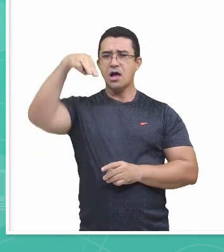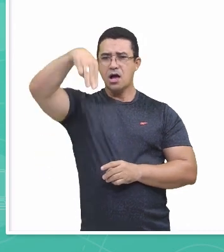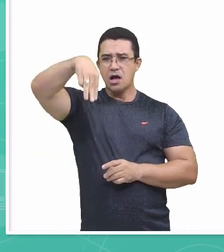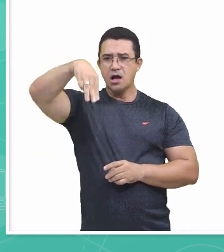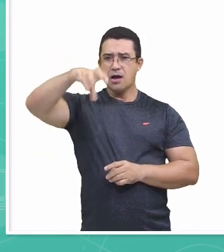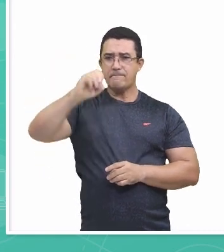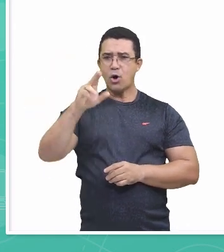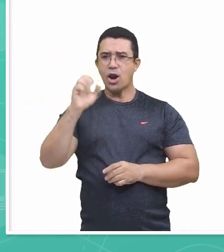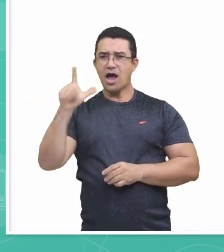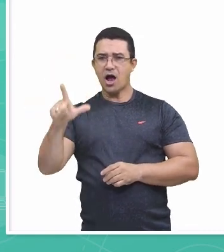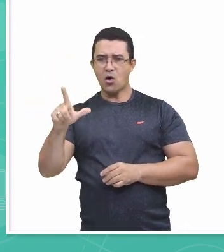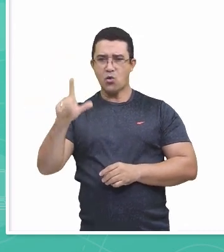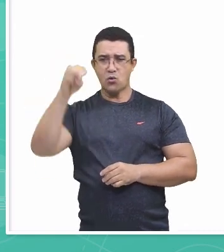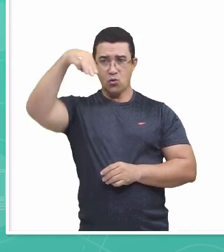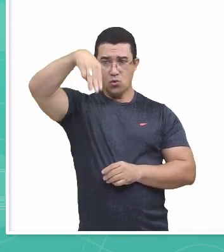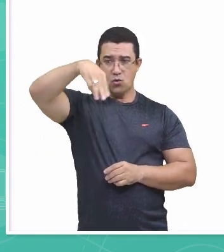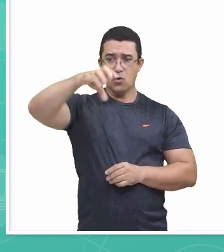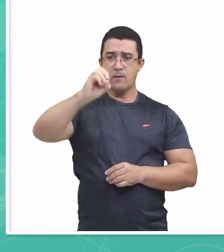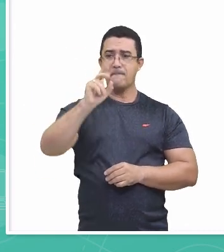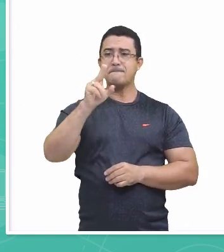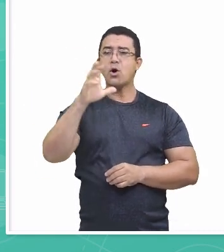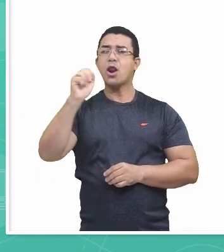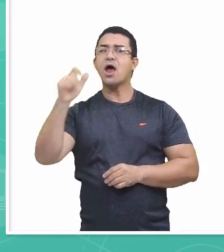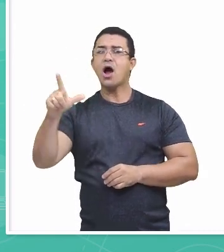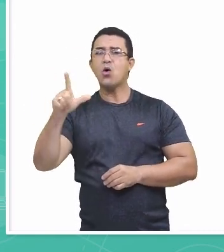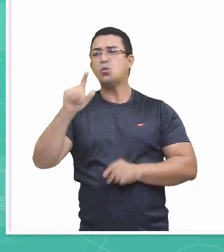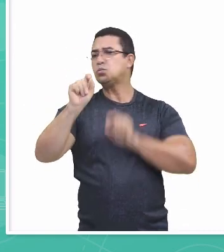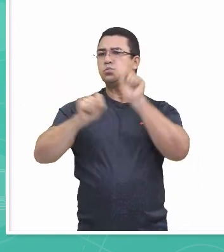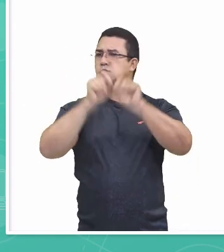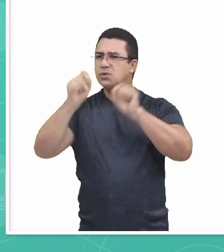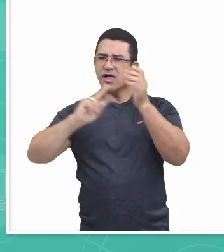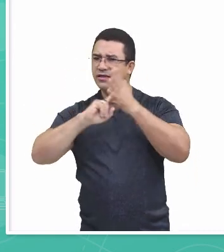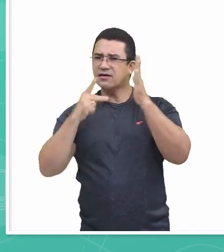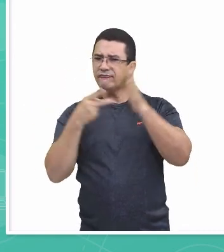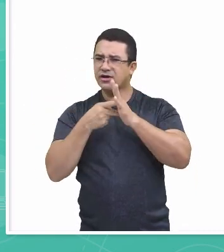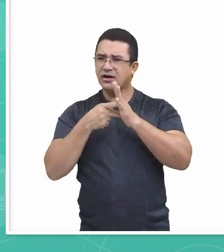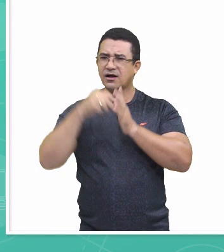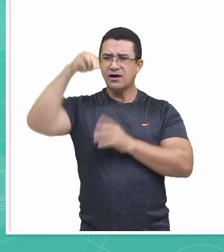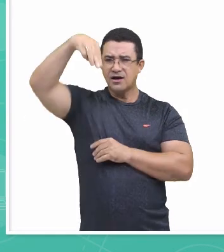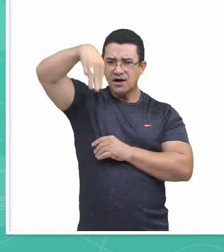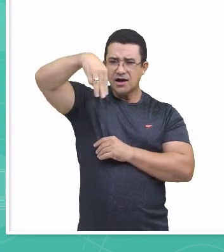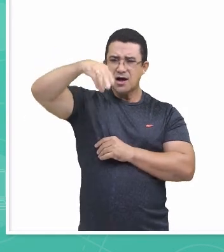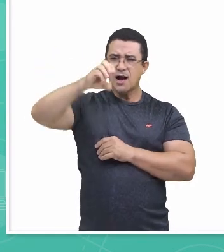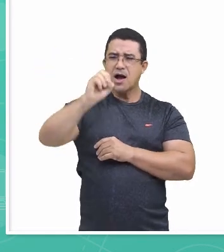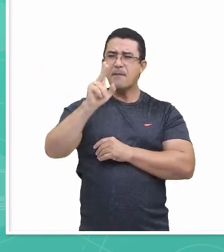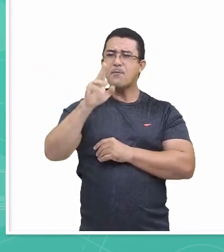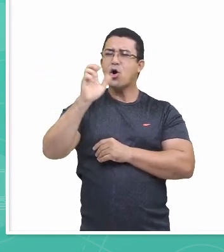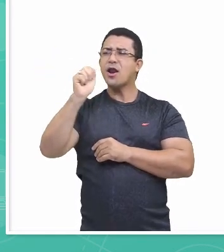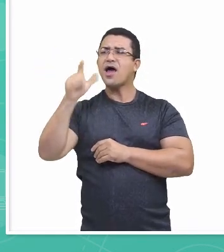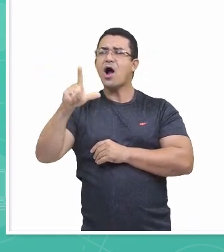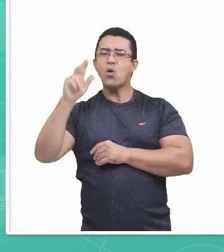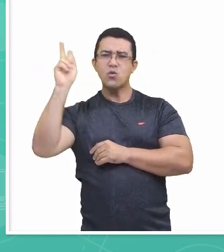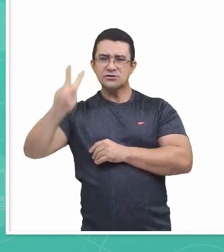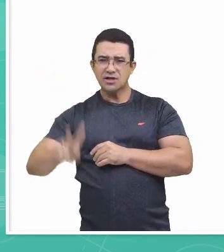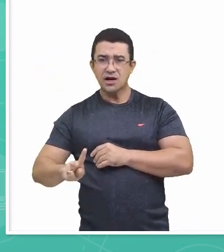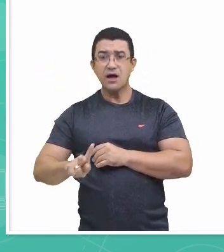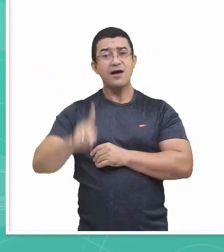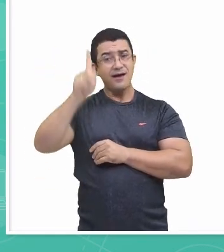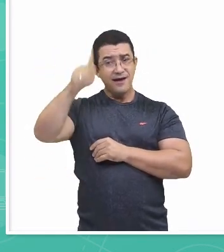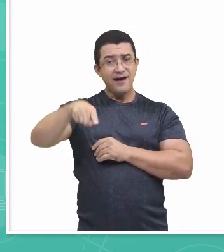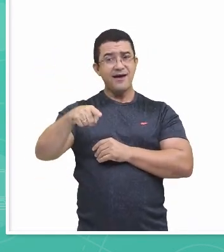nas fábulas. O que é isso, professor? Você me perguntaria. Aí eu diria para você, é um